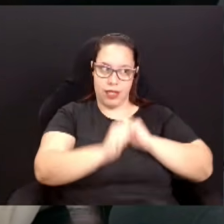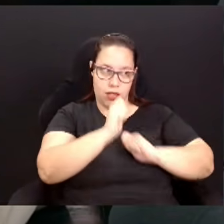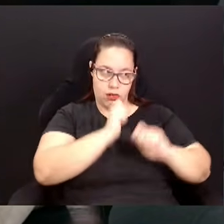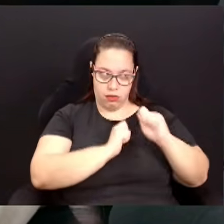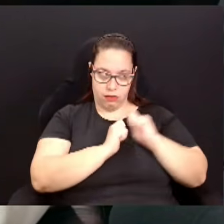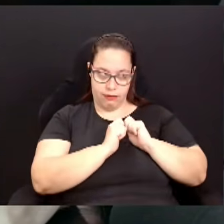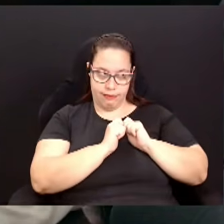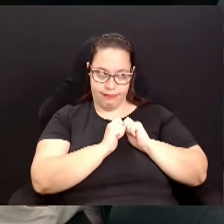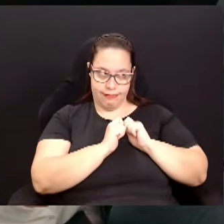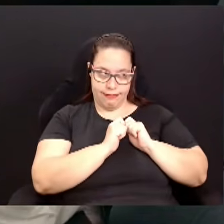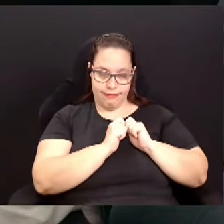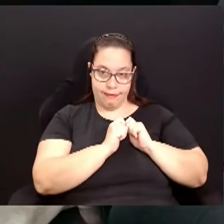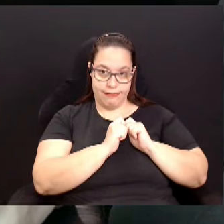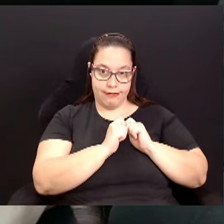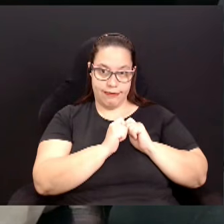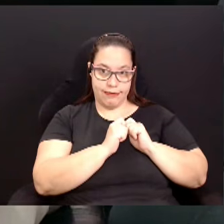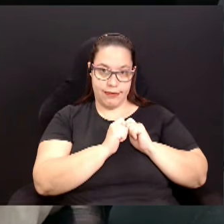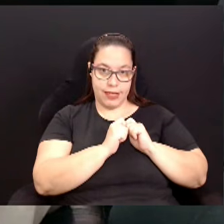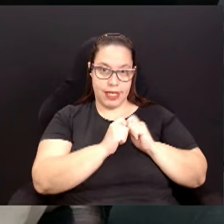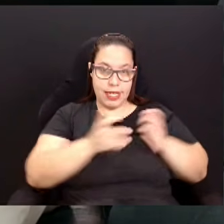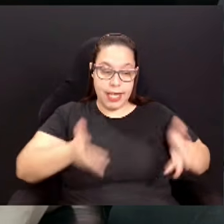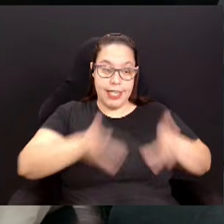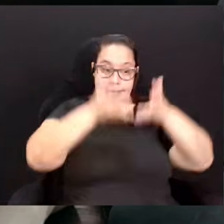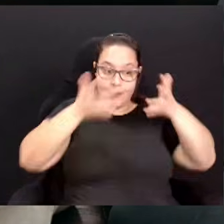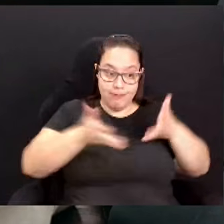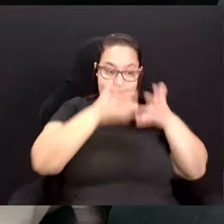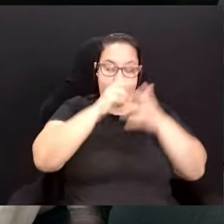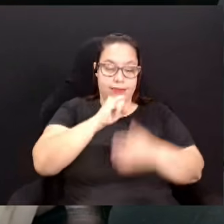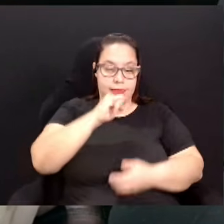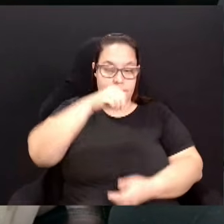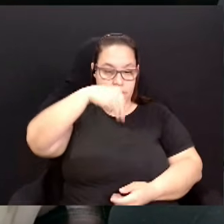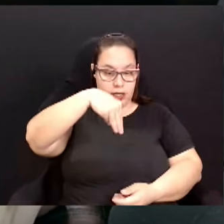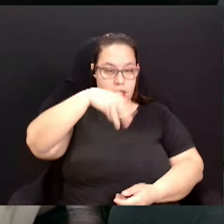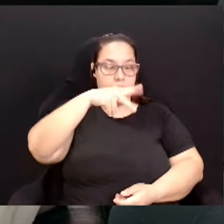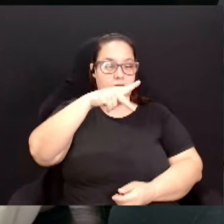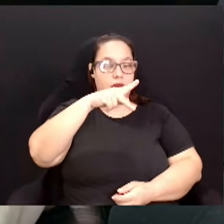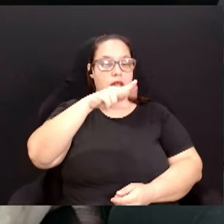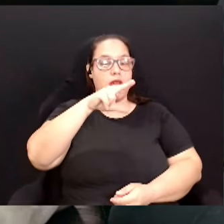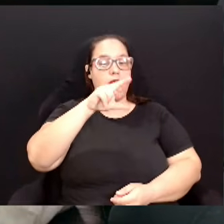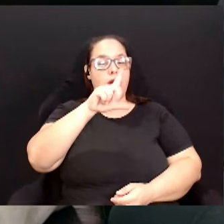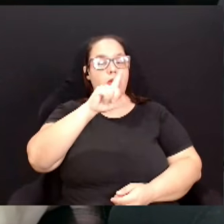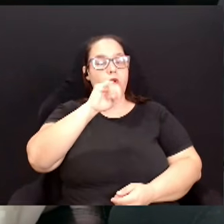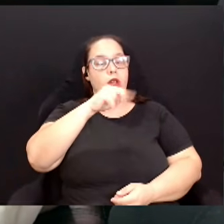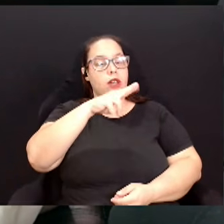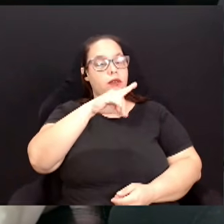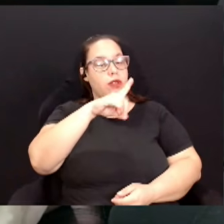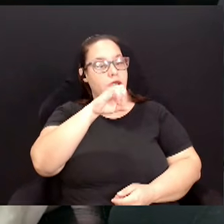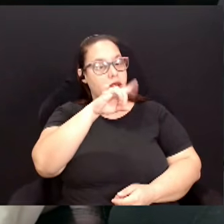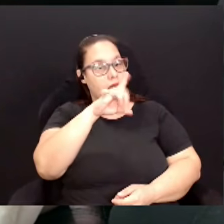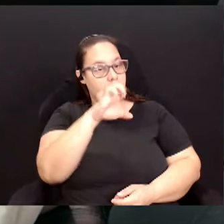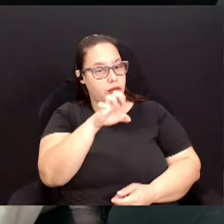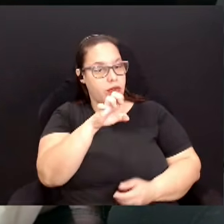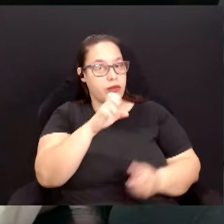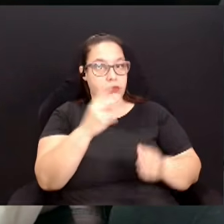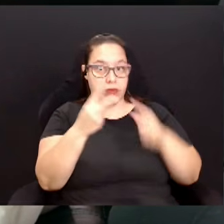é impulsiva. Então, impulsividade e ansiedade são dois